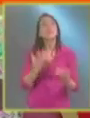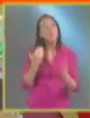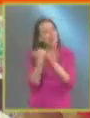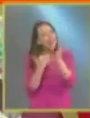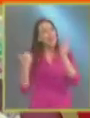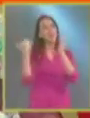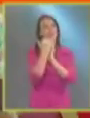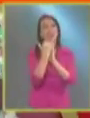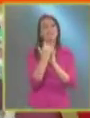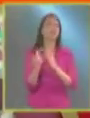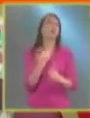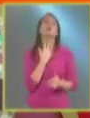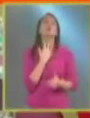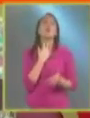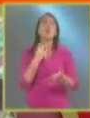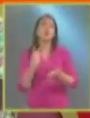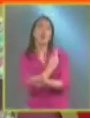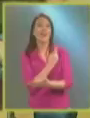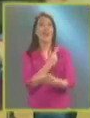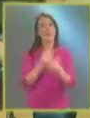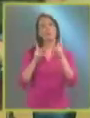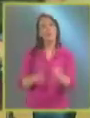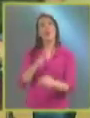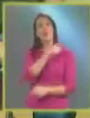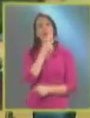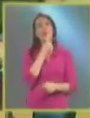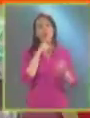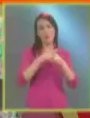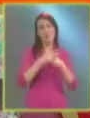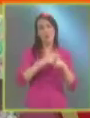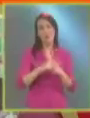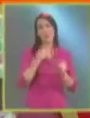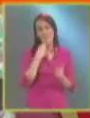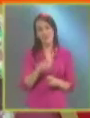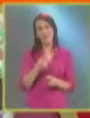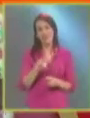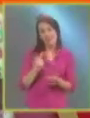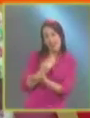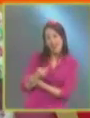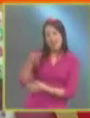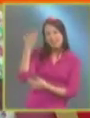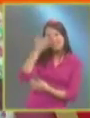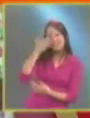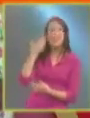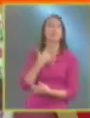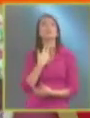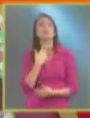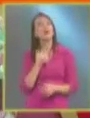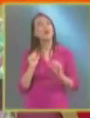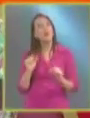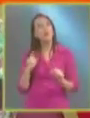né? Se errar é como lá o senhor, o mecânico, disse. Para você errar é porque é cego, né? Superação.